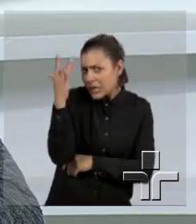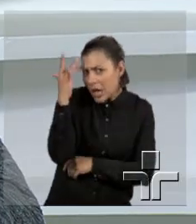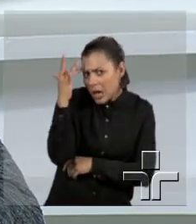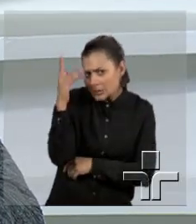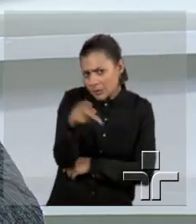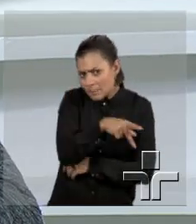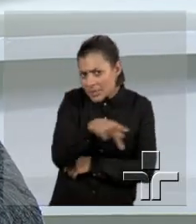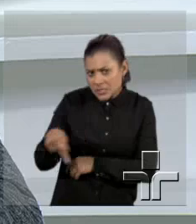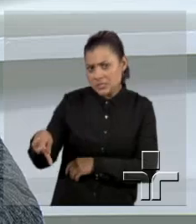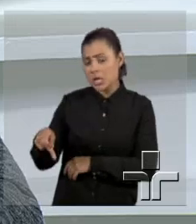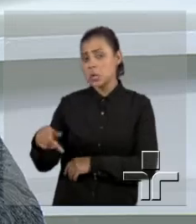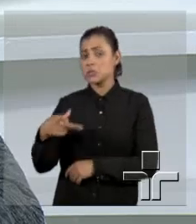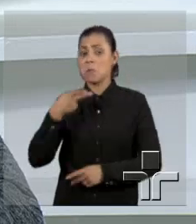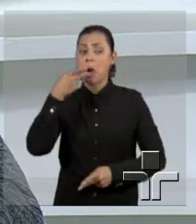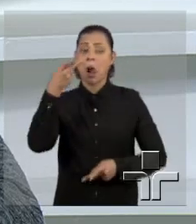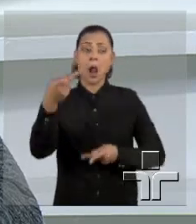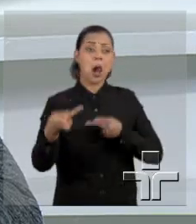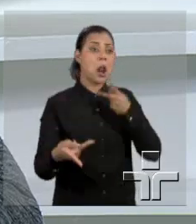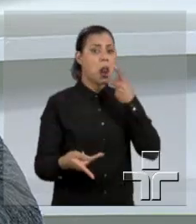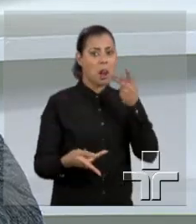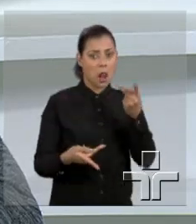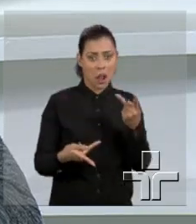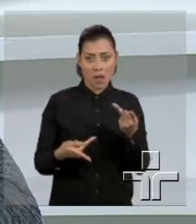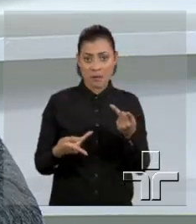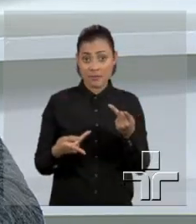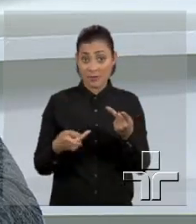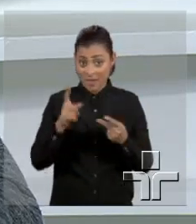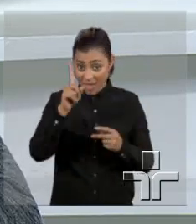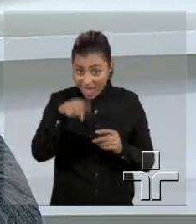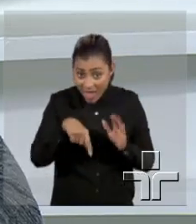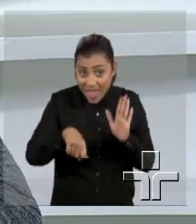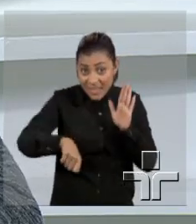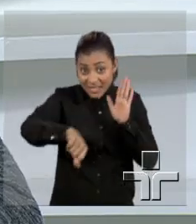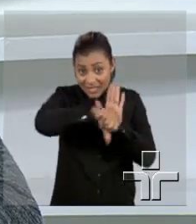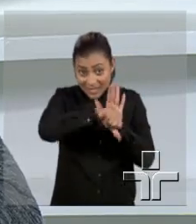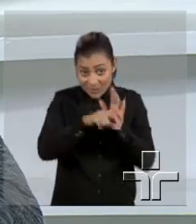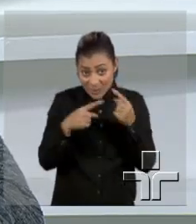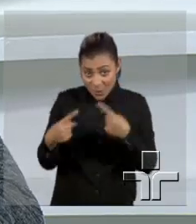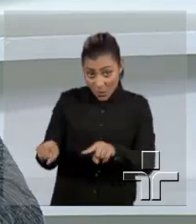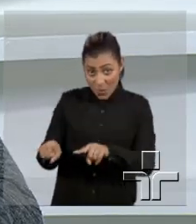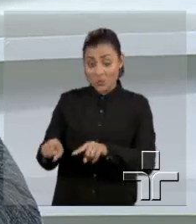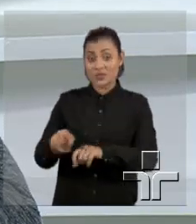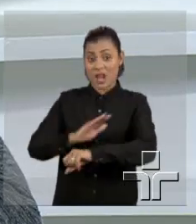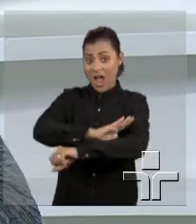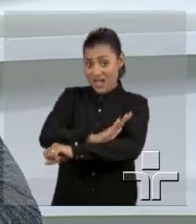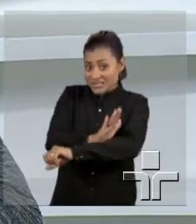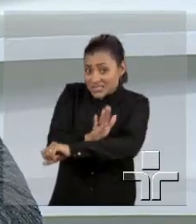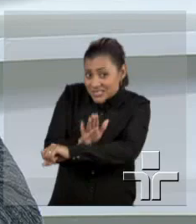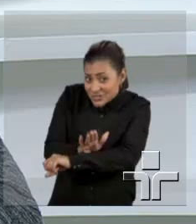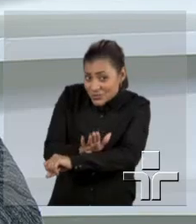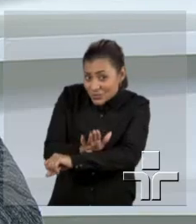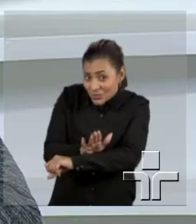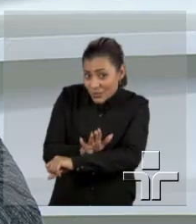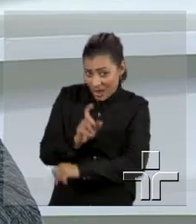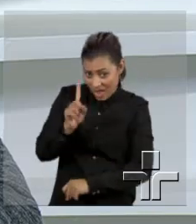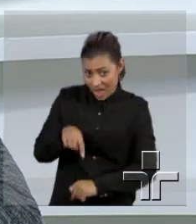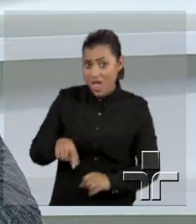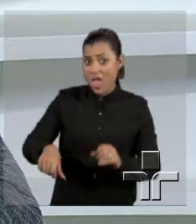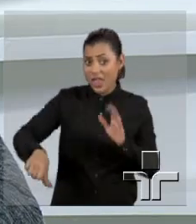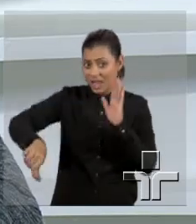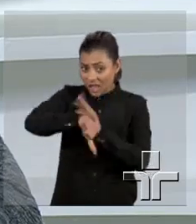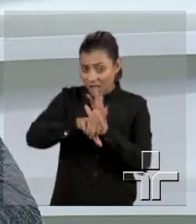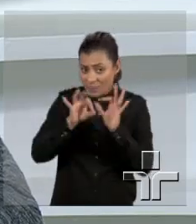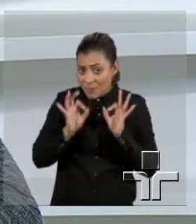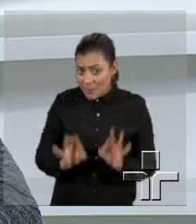essa declaração, cometeu um crime contra a lei de racismo e poderia até ter cometido um crime de